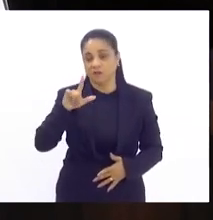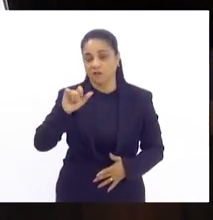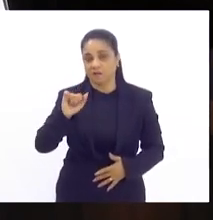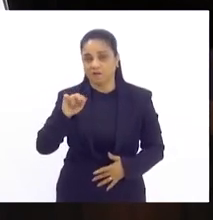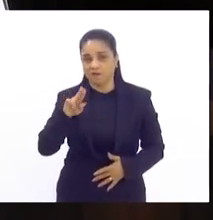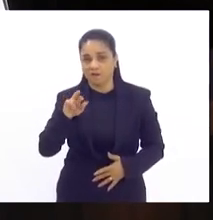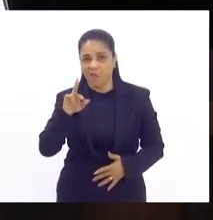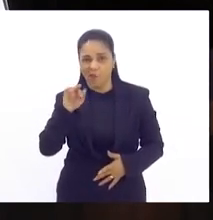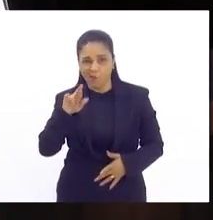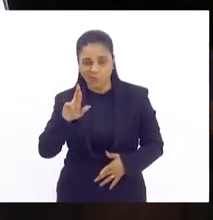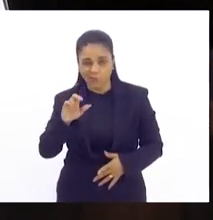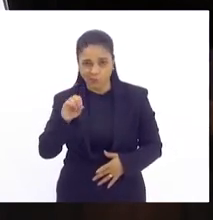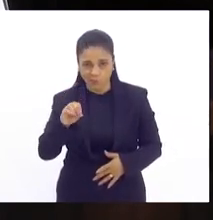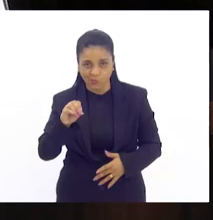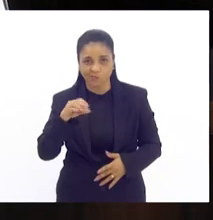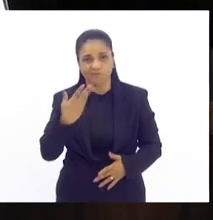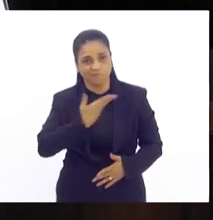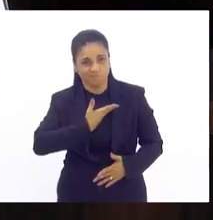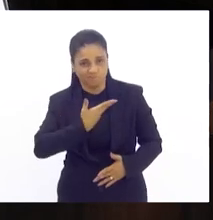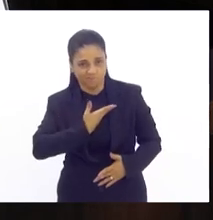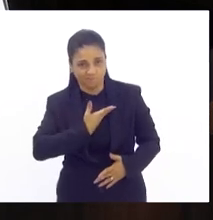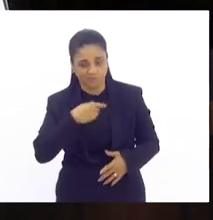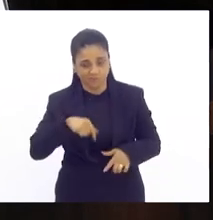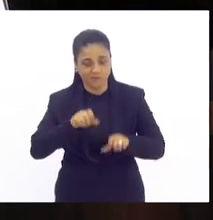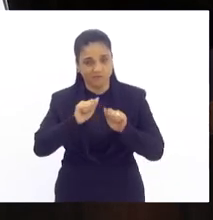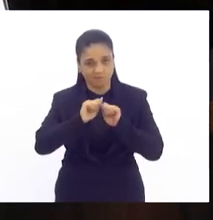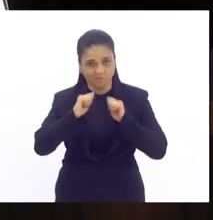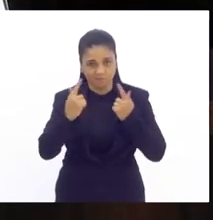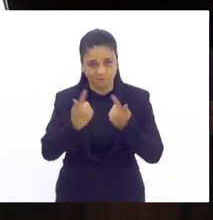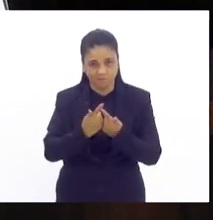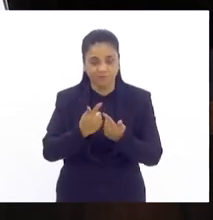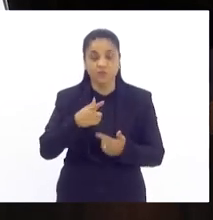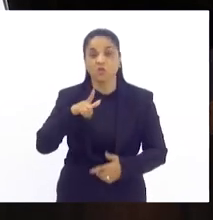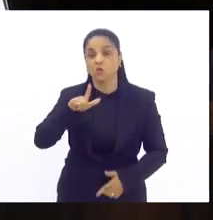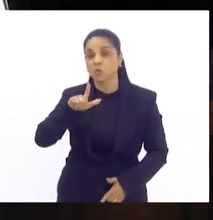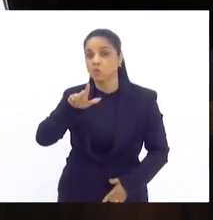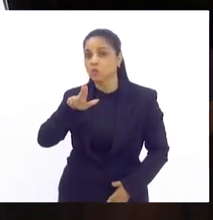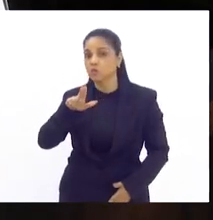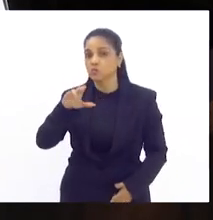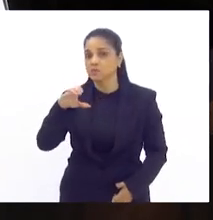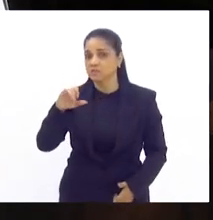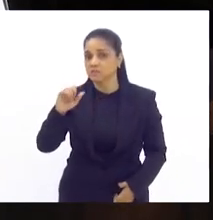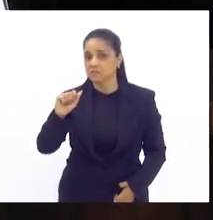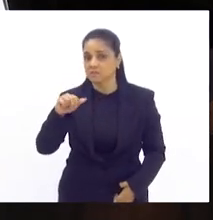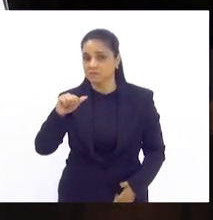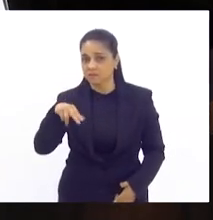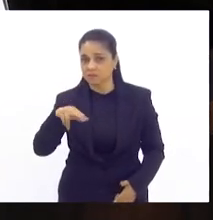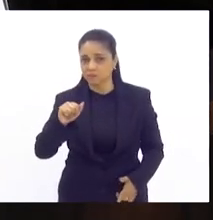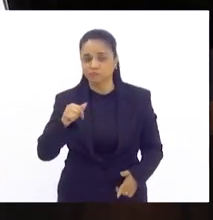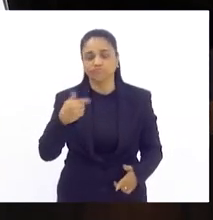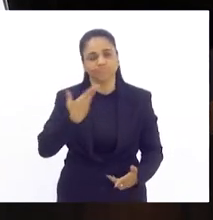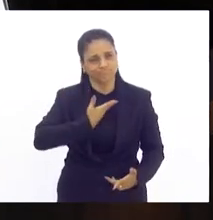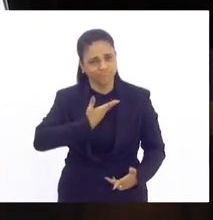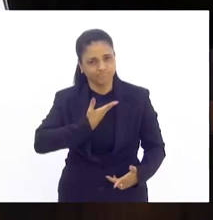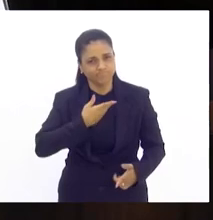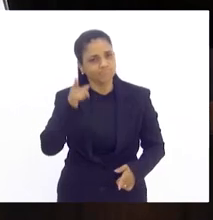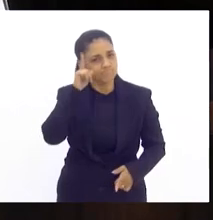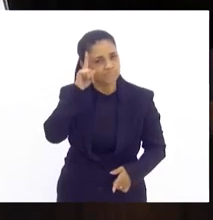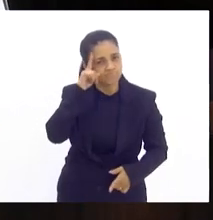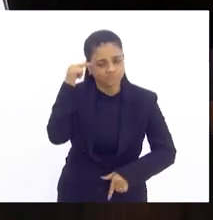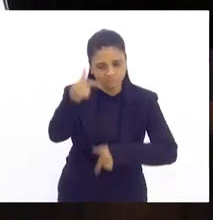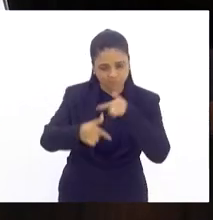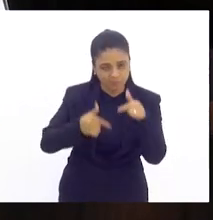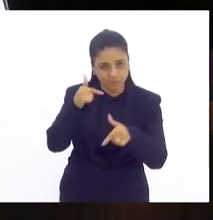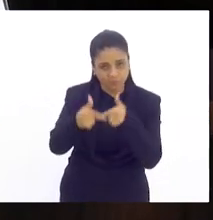nessa casa. Ao Luciano, da TV LERJ também, companheiro de dia a dia. Saudar